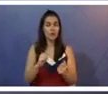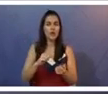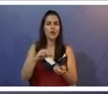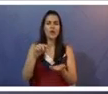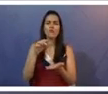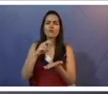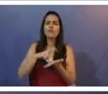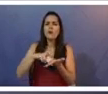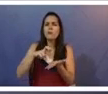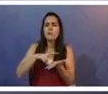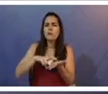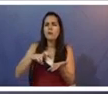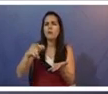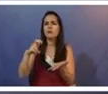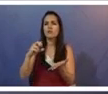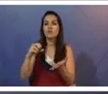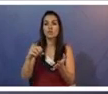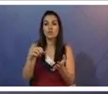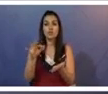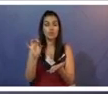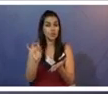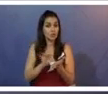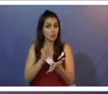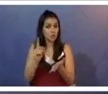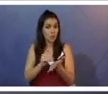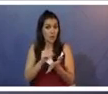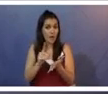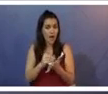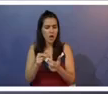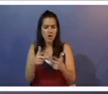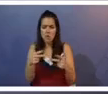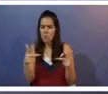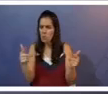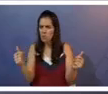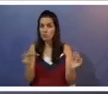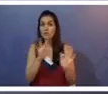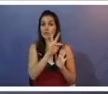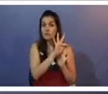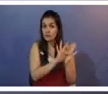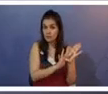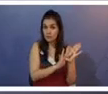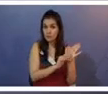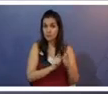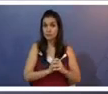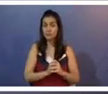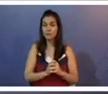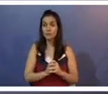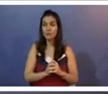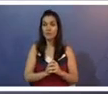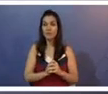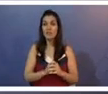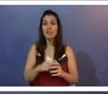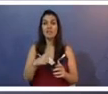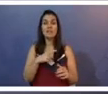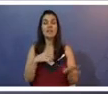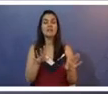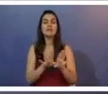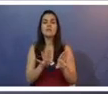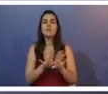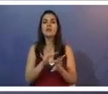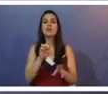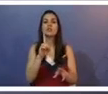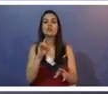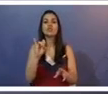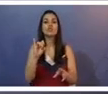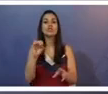dos dicionários, ensaios, entre tantos outros tipos de textos, e os textos didáticos, como os que